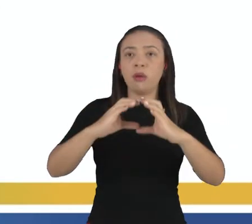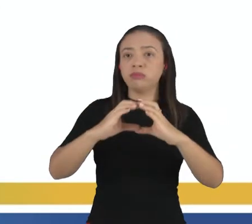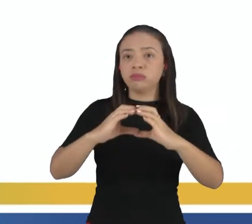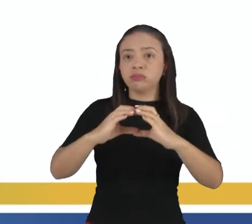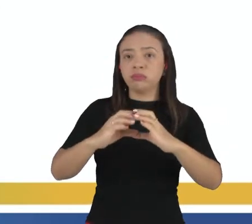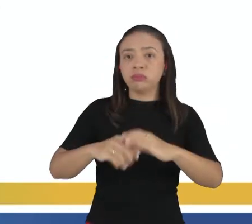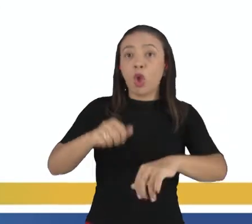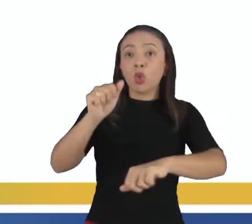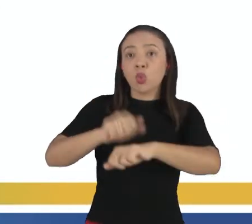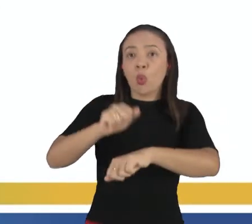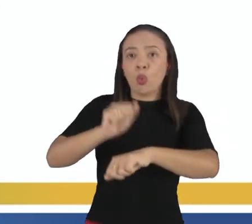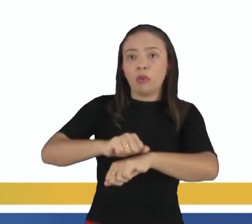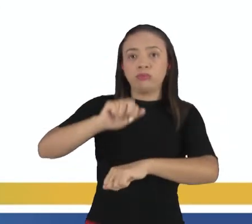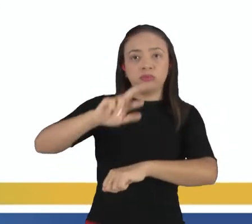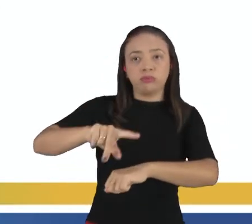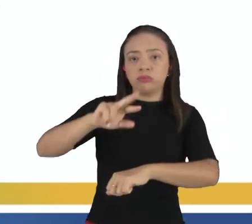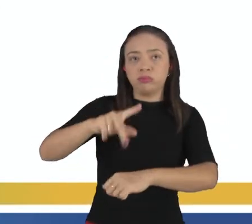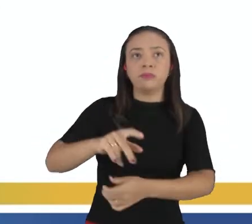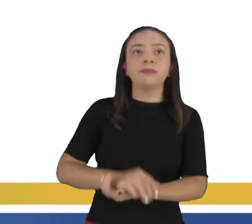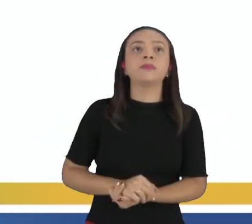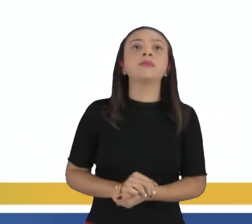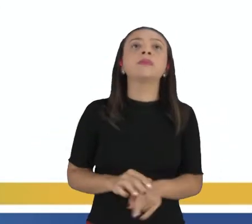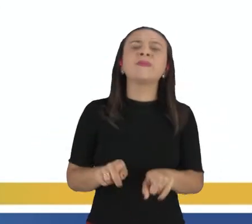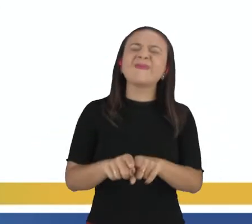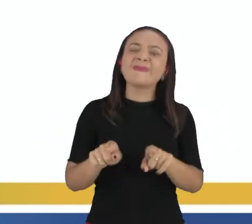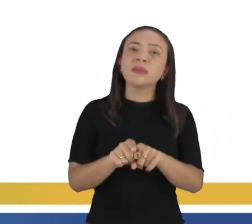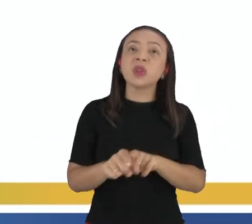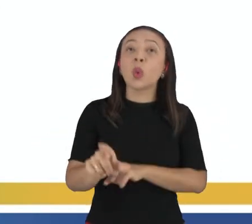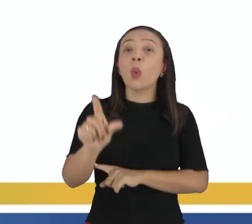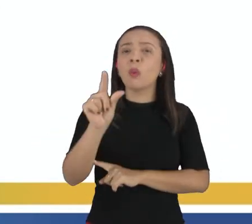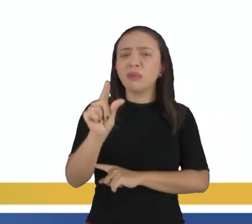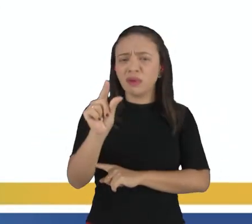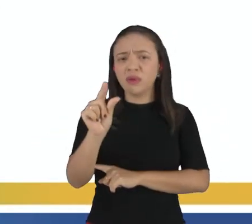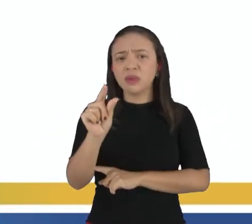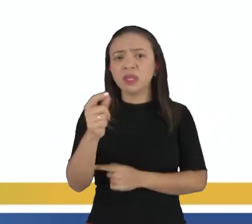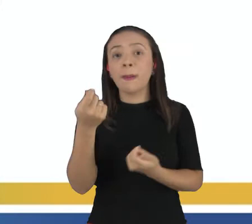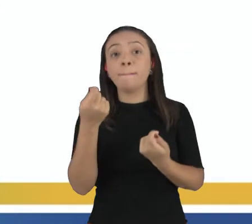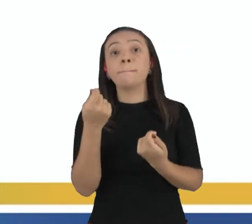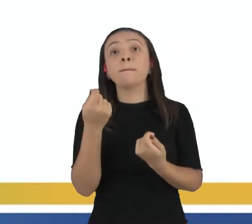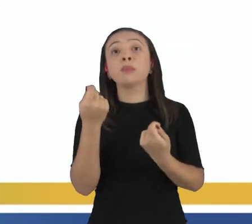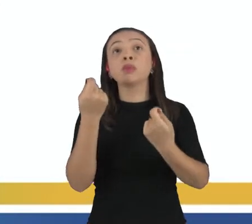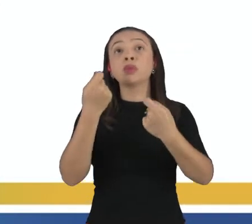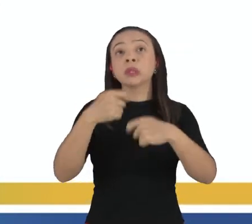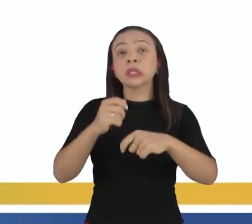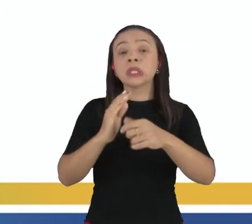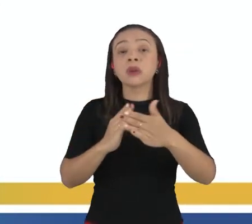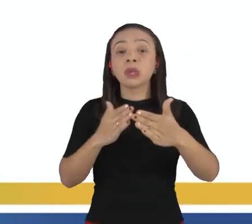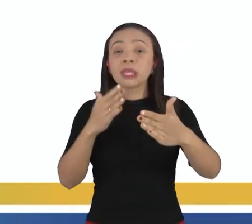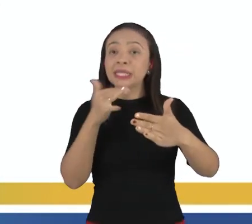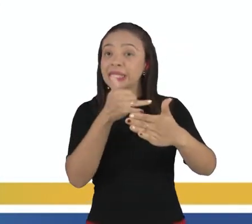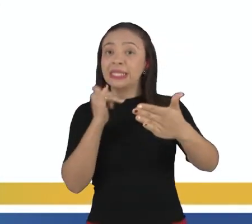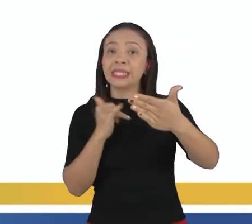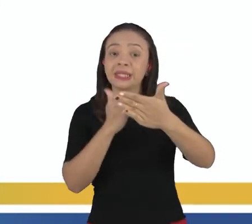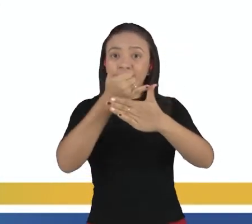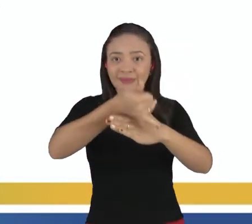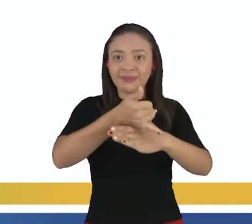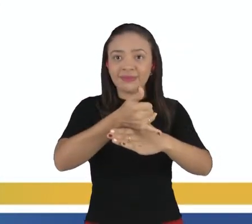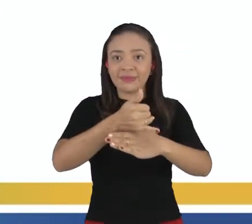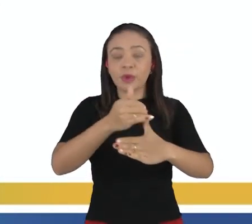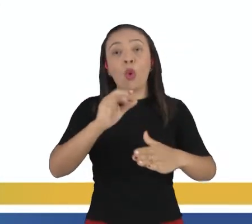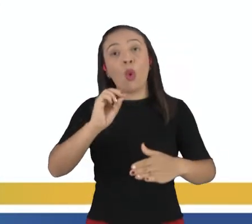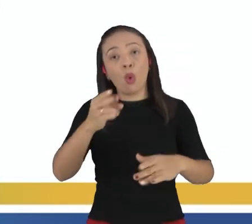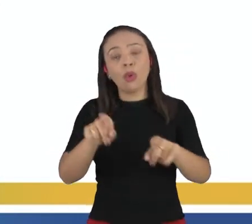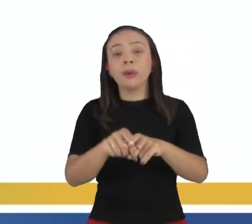maciça. Segundo, o fato de poucas partículas que atravessaram a lâmina de ouro terem sofrido um desvio na